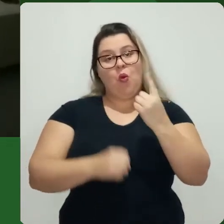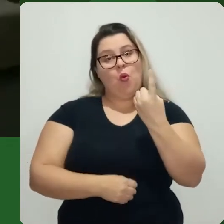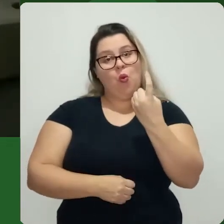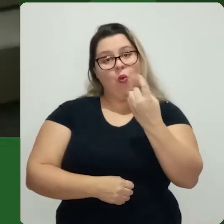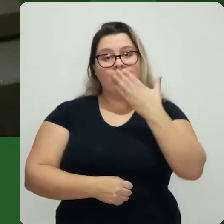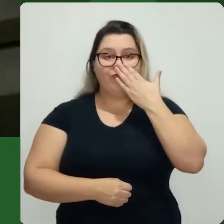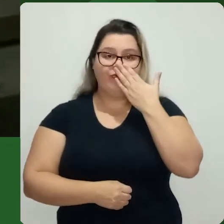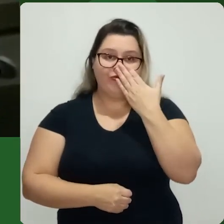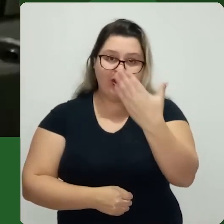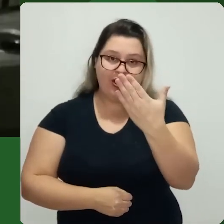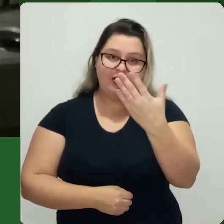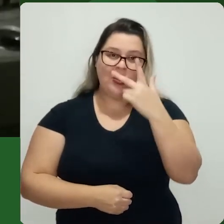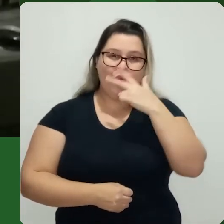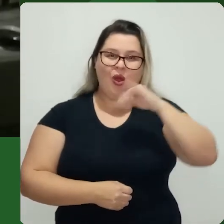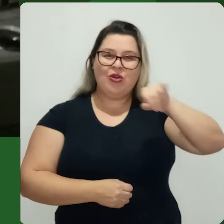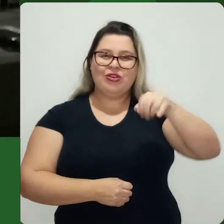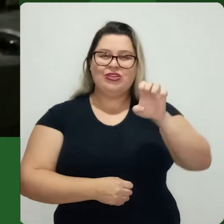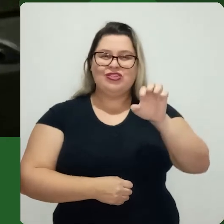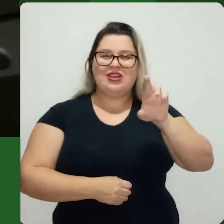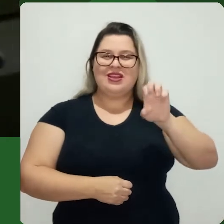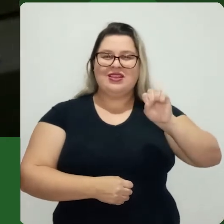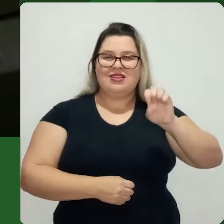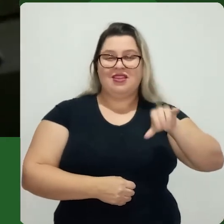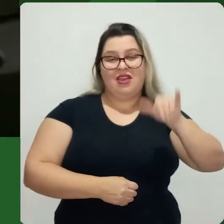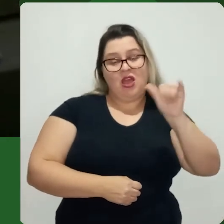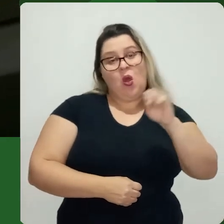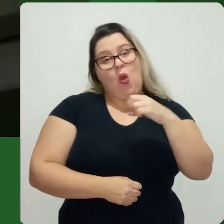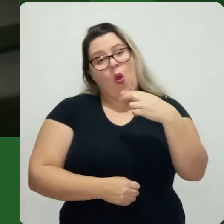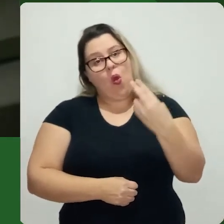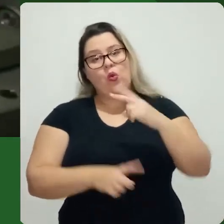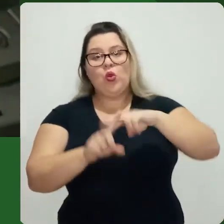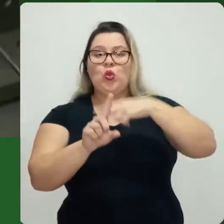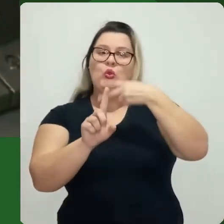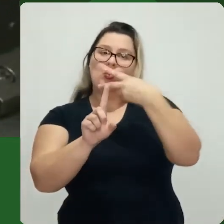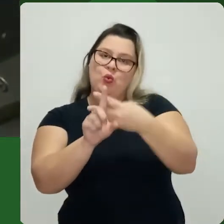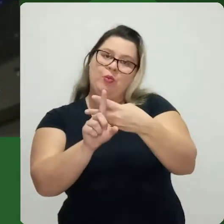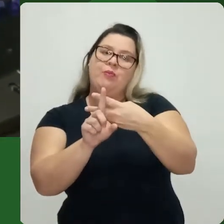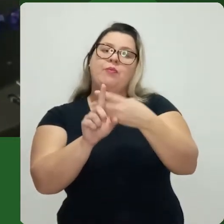ser monofrontura, como os tecidos jersey, ou dupla